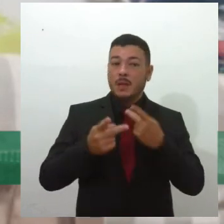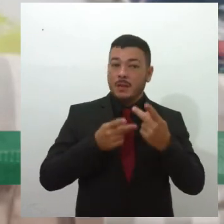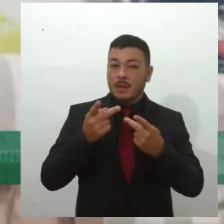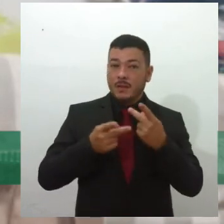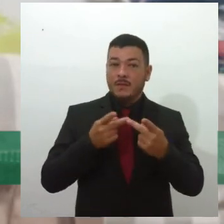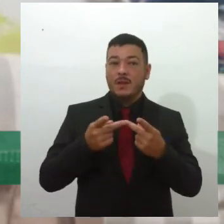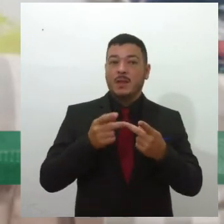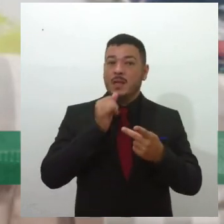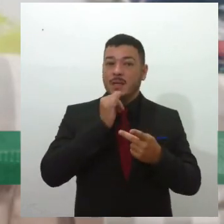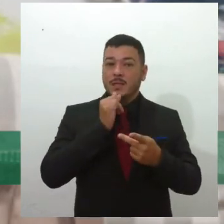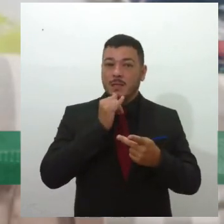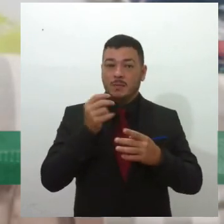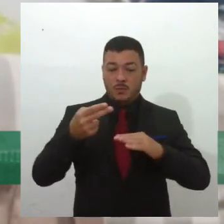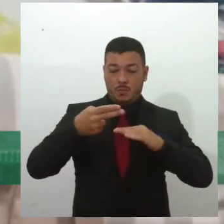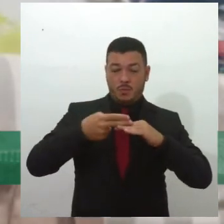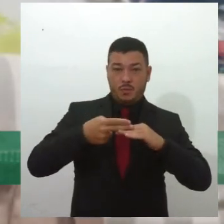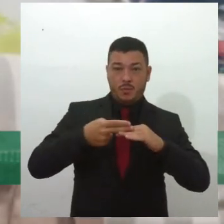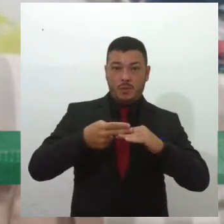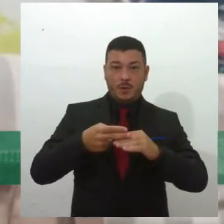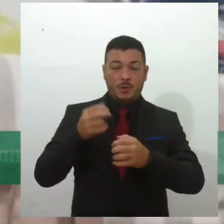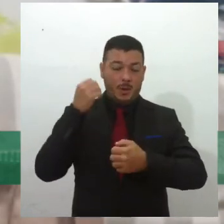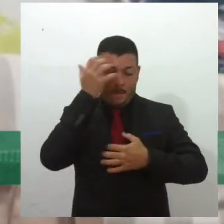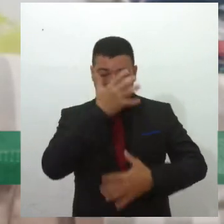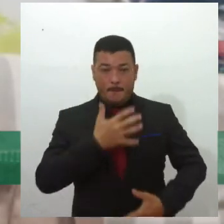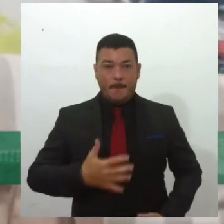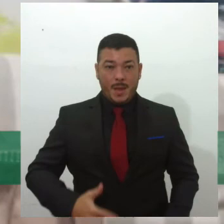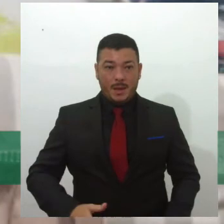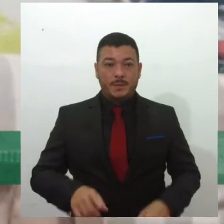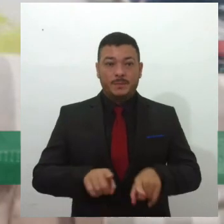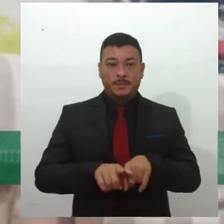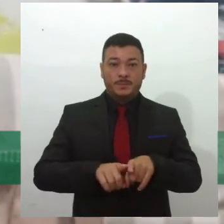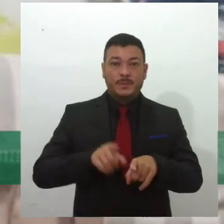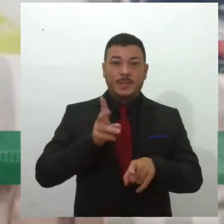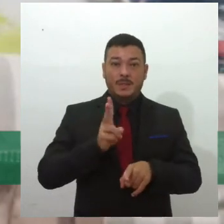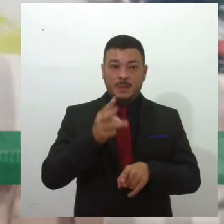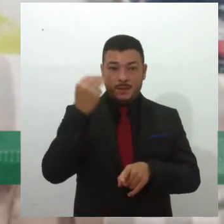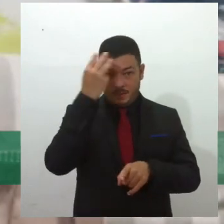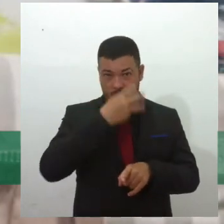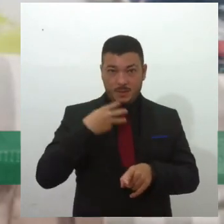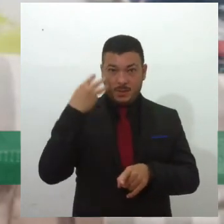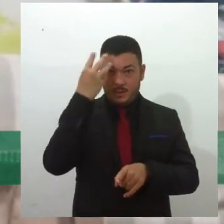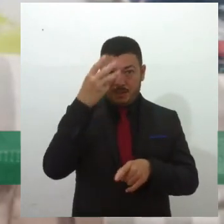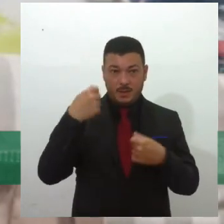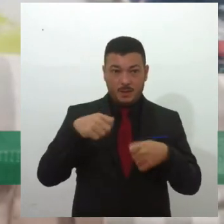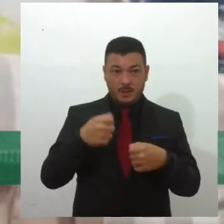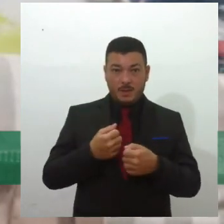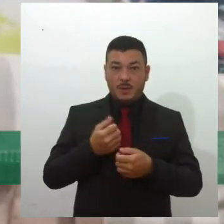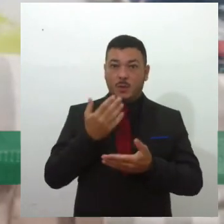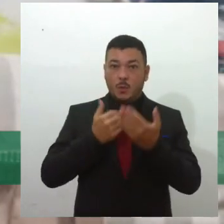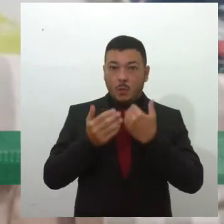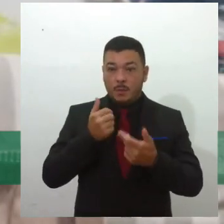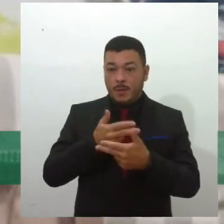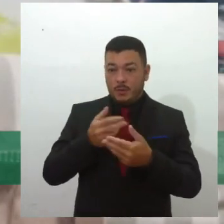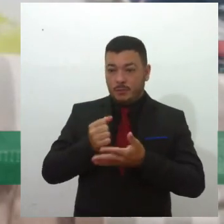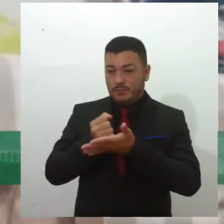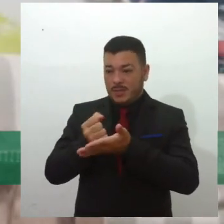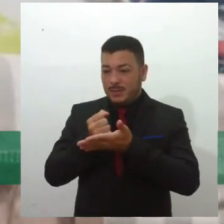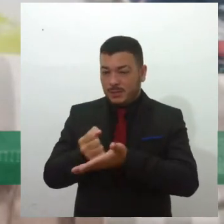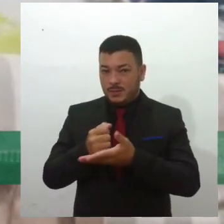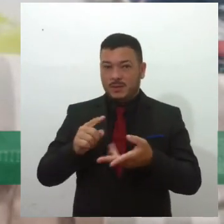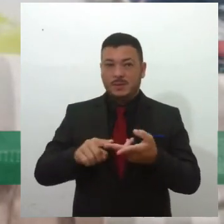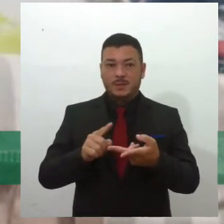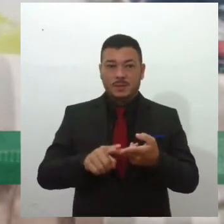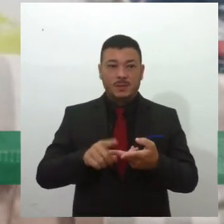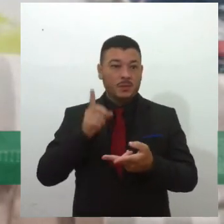de leite, nós estamos falando de 3 horas de iniciar uma dieta com uma sonda. Nós estamos falando que após a cada